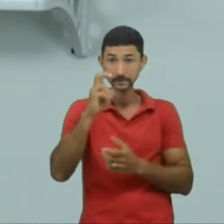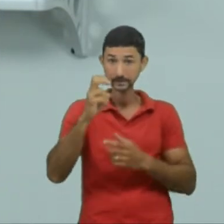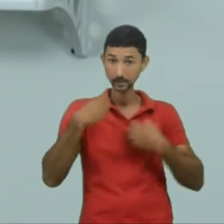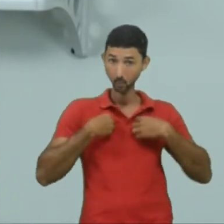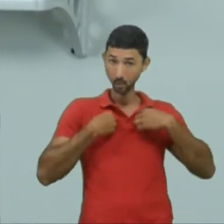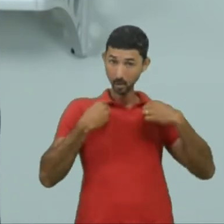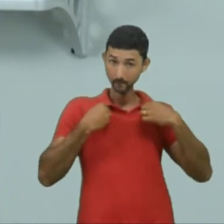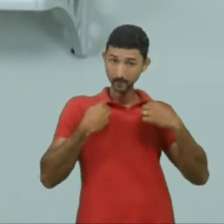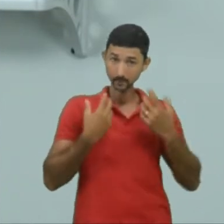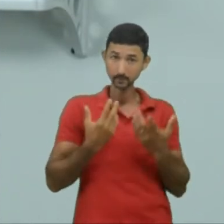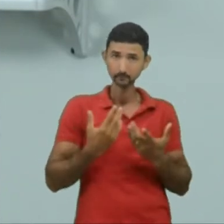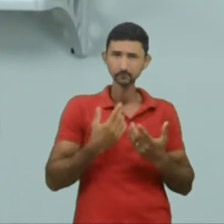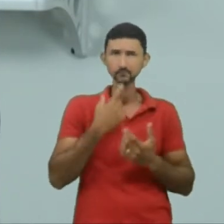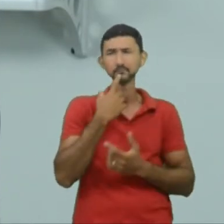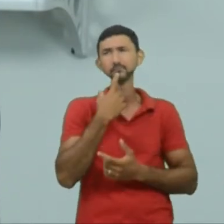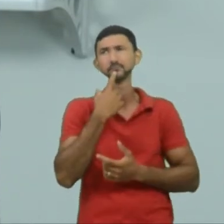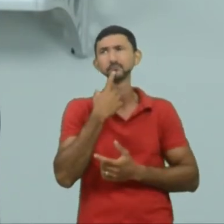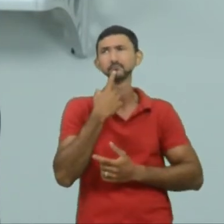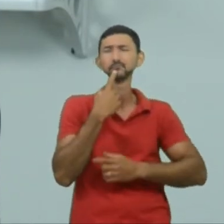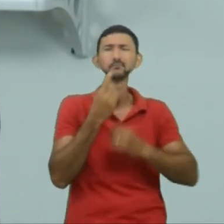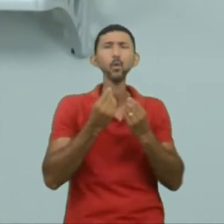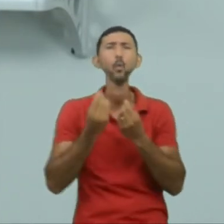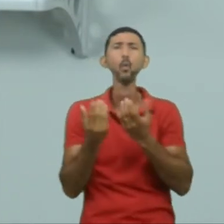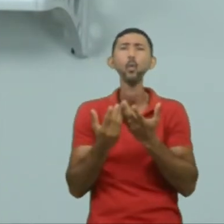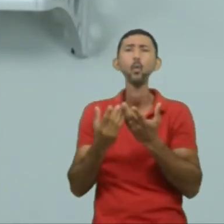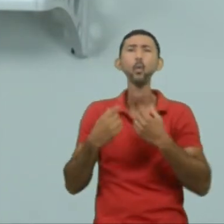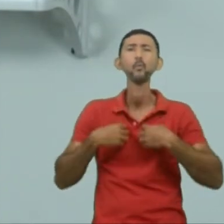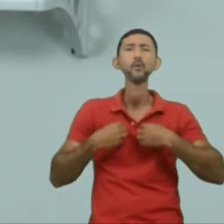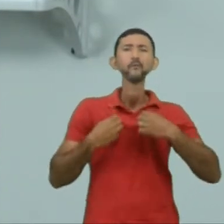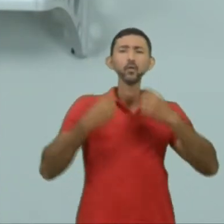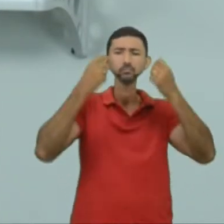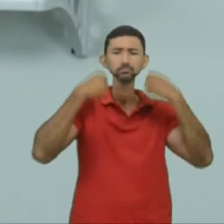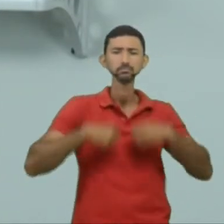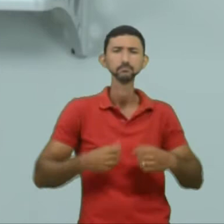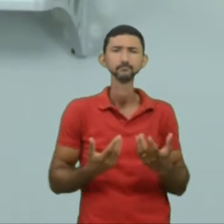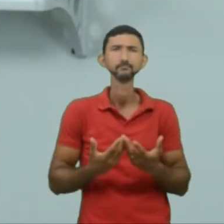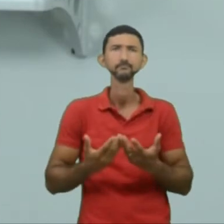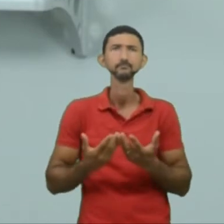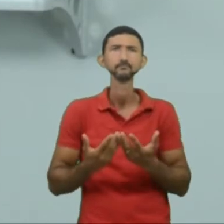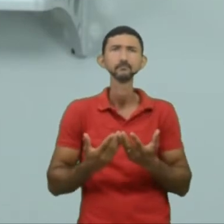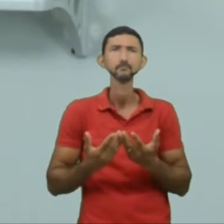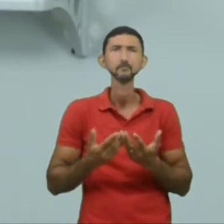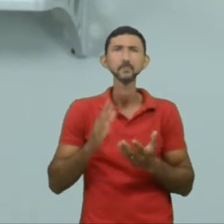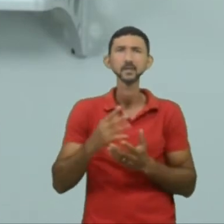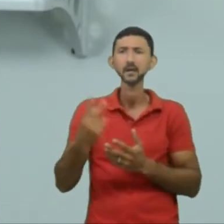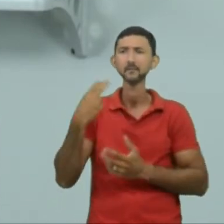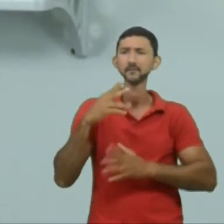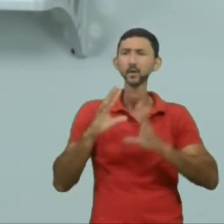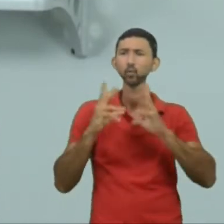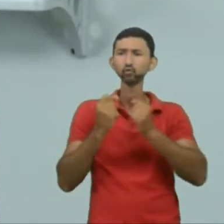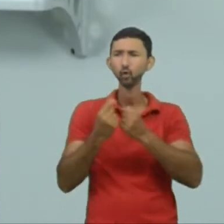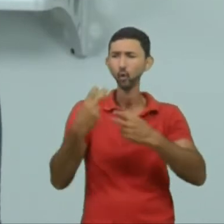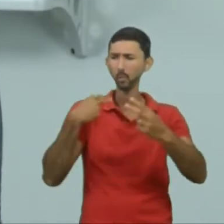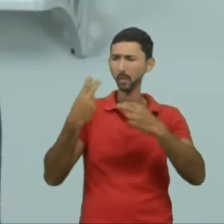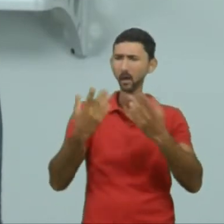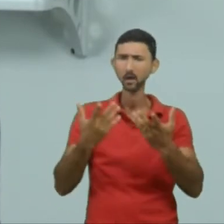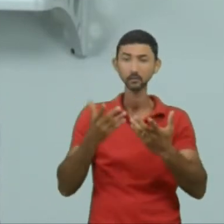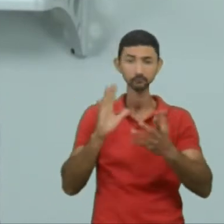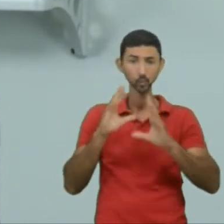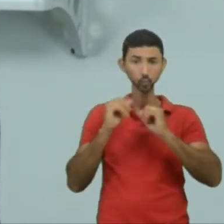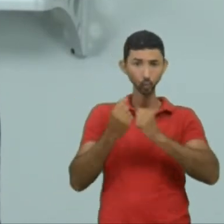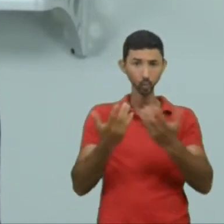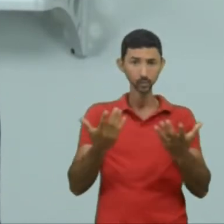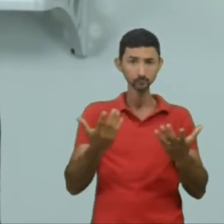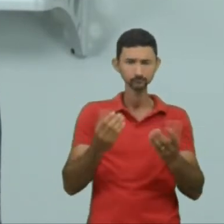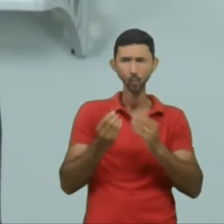só. Como é que eu vou me vestir para lá, se eles já me viram com quase todas as calças, todas as